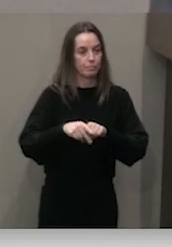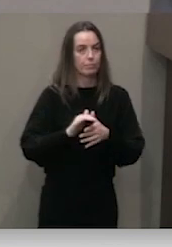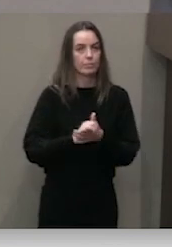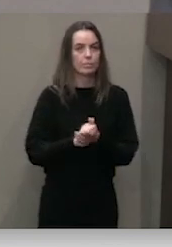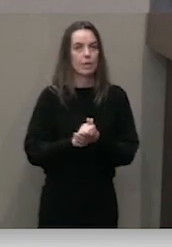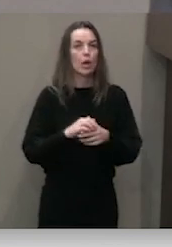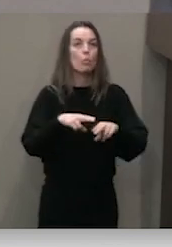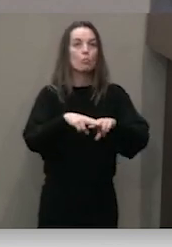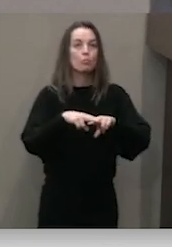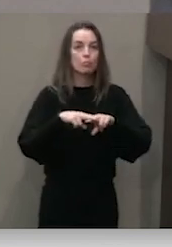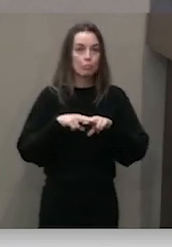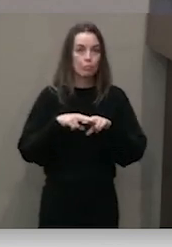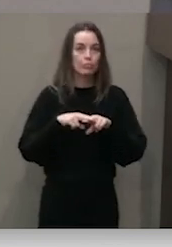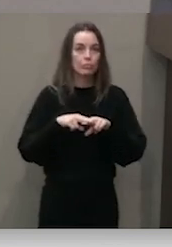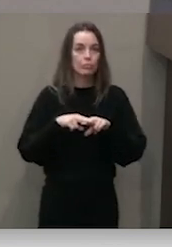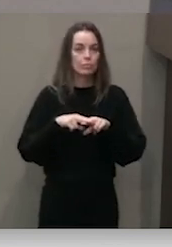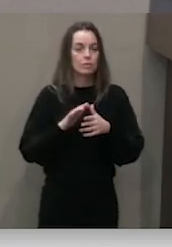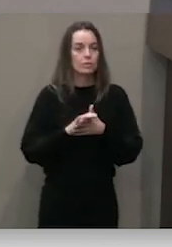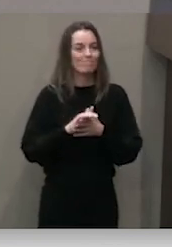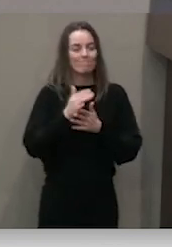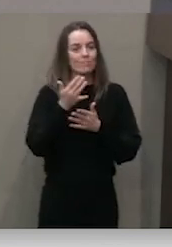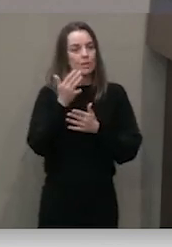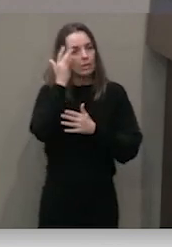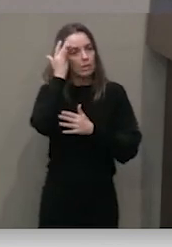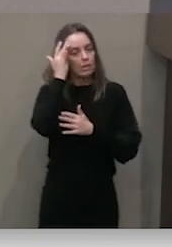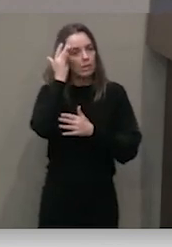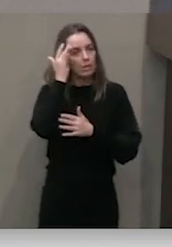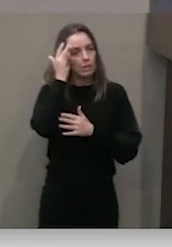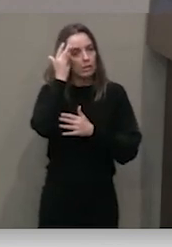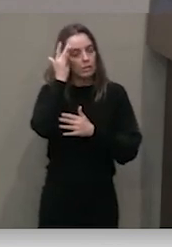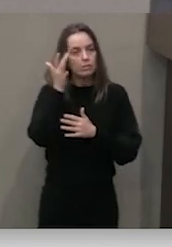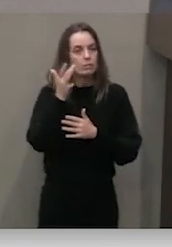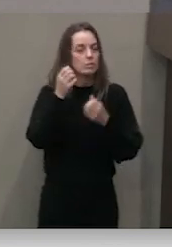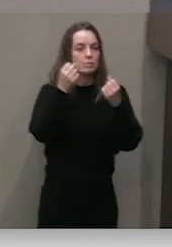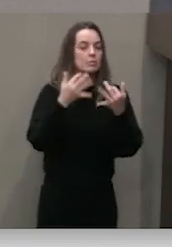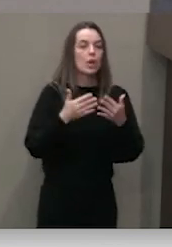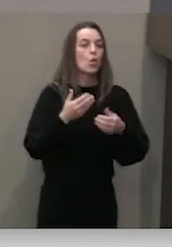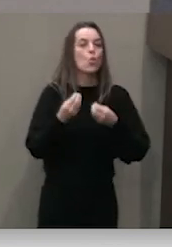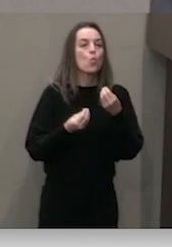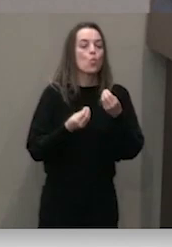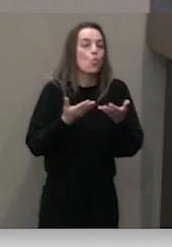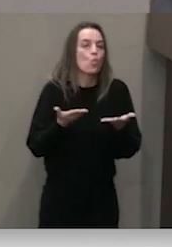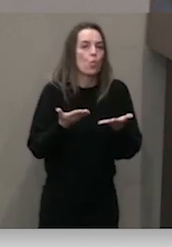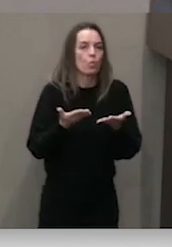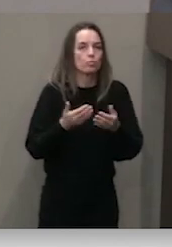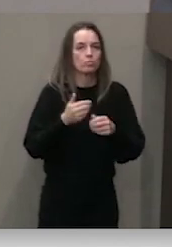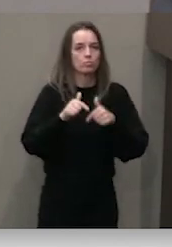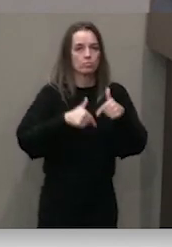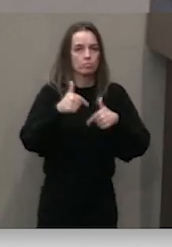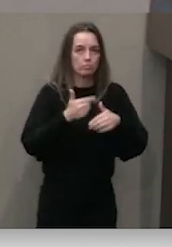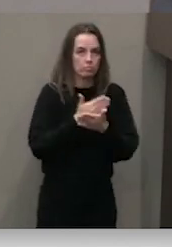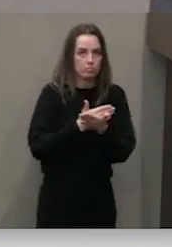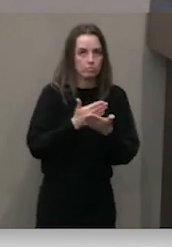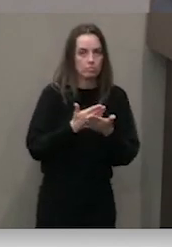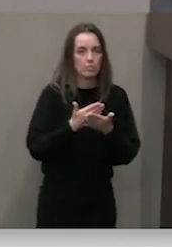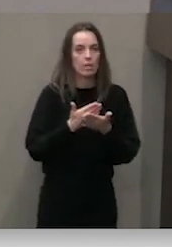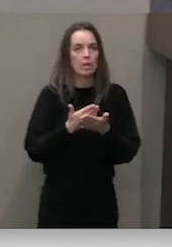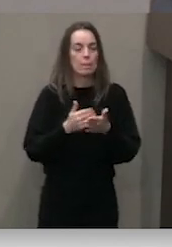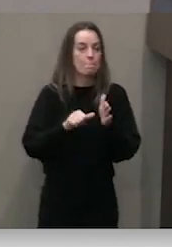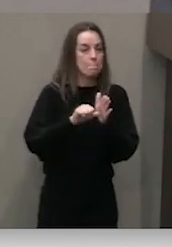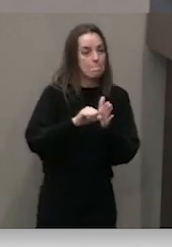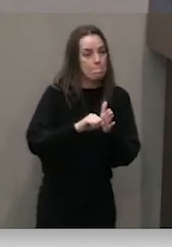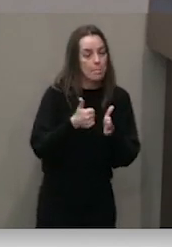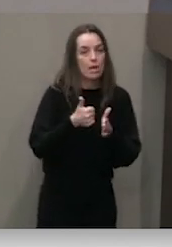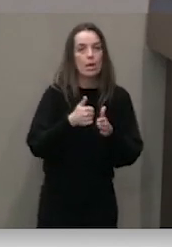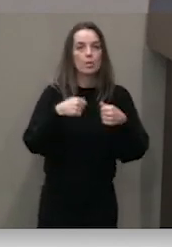vereadora Regina, não consigo precisar nesse momento quando que os trabalhos iniciam exatamente, porque A gente precisa agora, então, publicar a licitação,